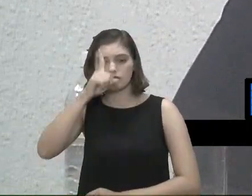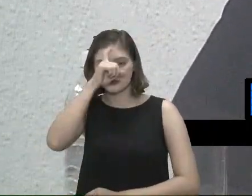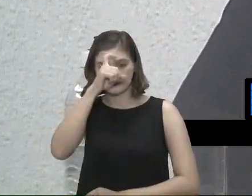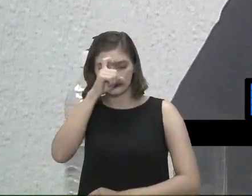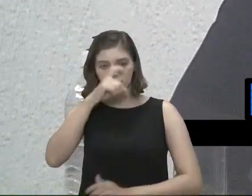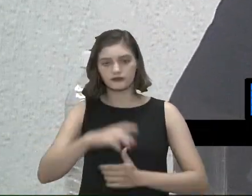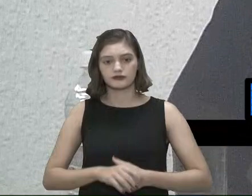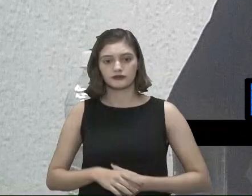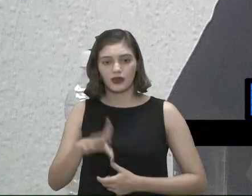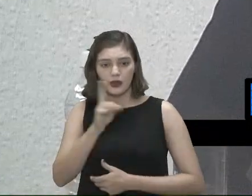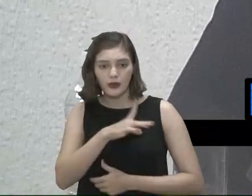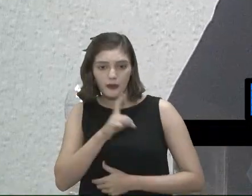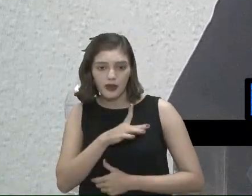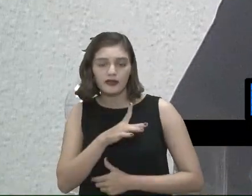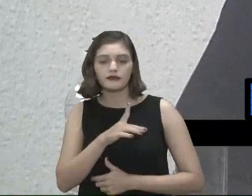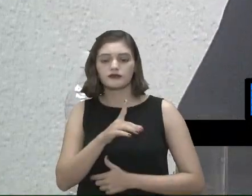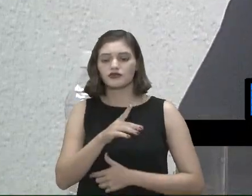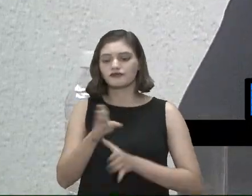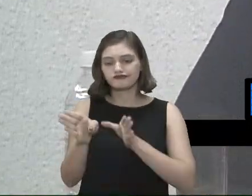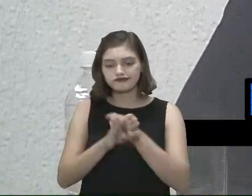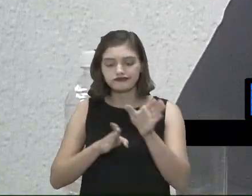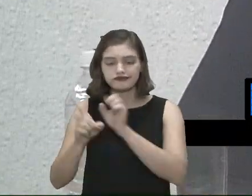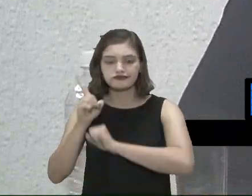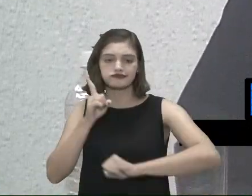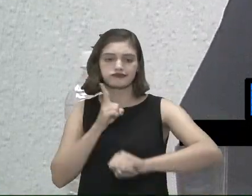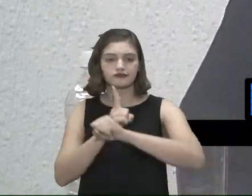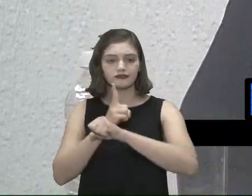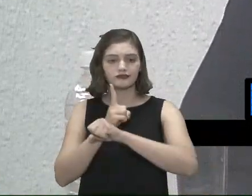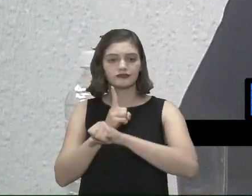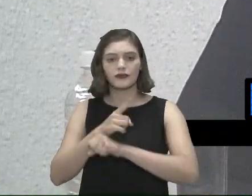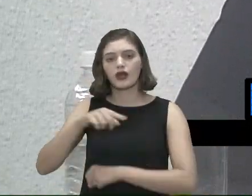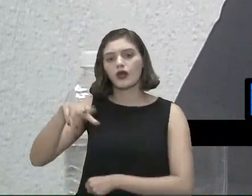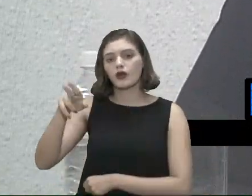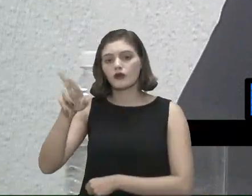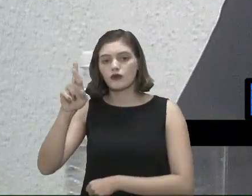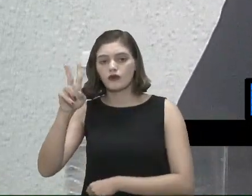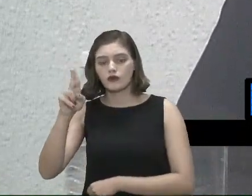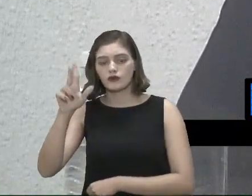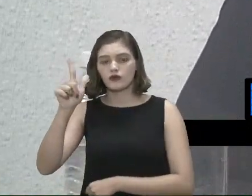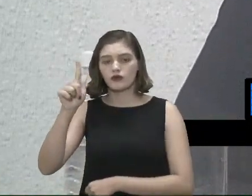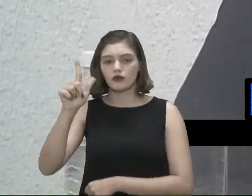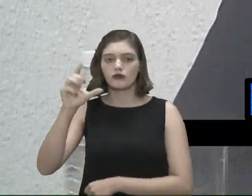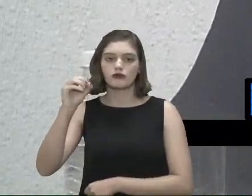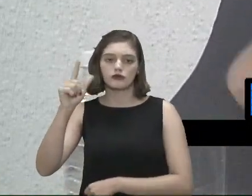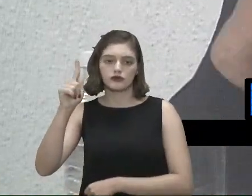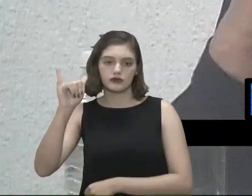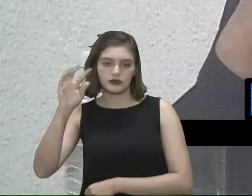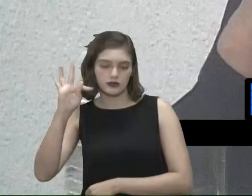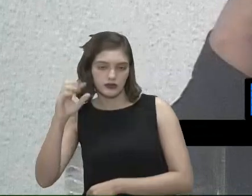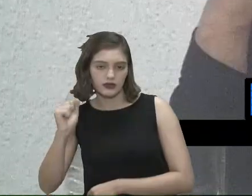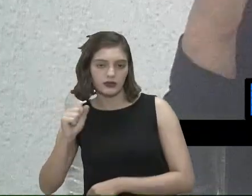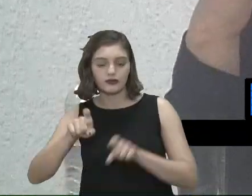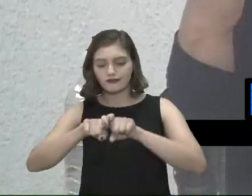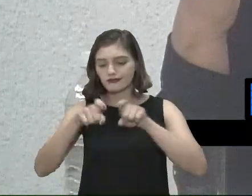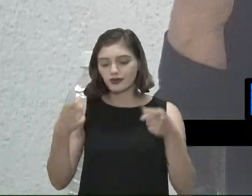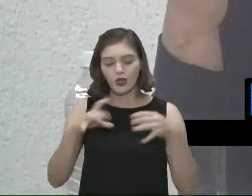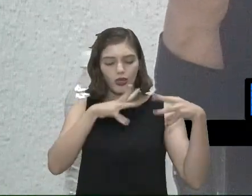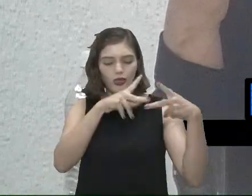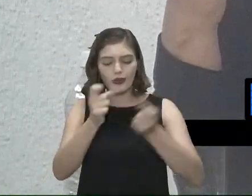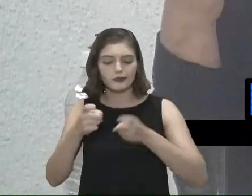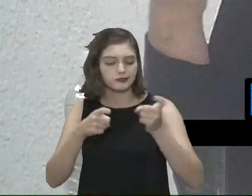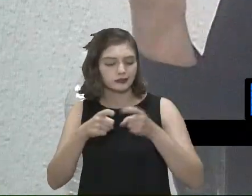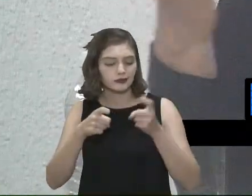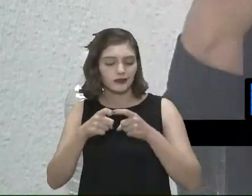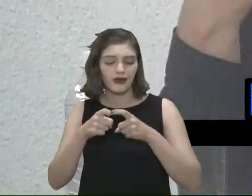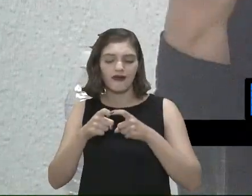de ir à assistência social, nós temos medo de ir a urologista, a ginecologista, a proctologista, a quaisquer outros